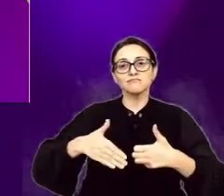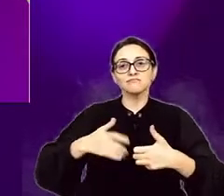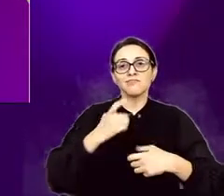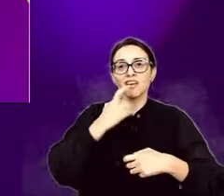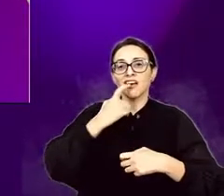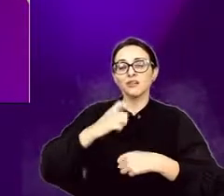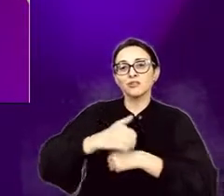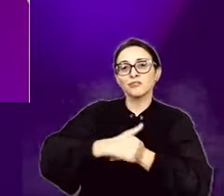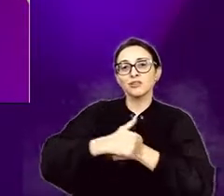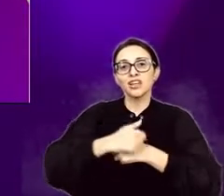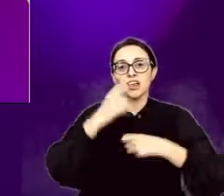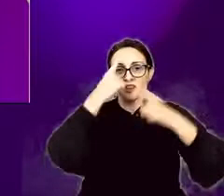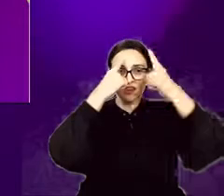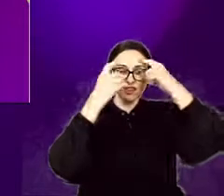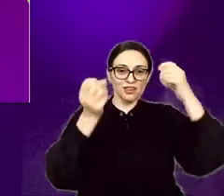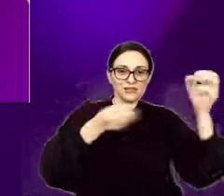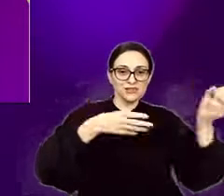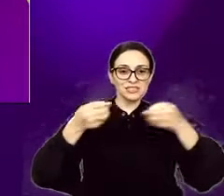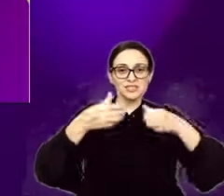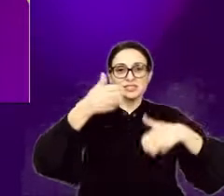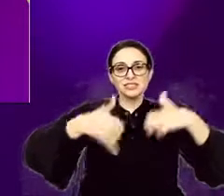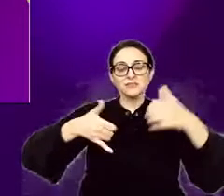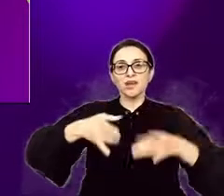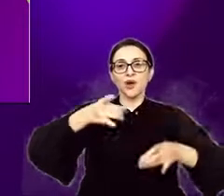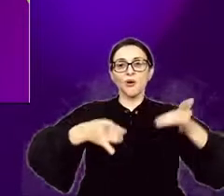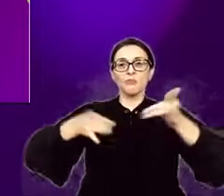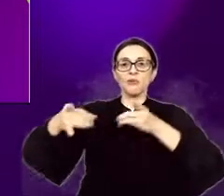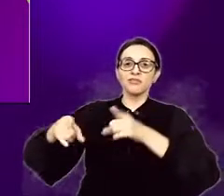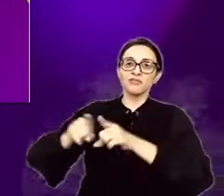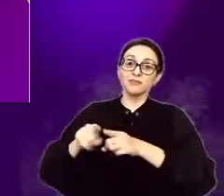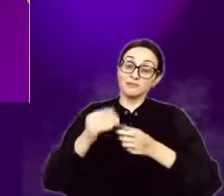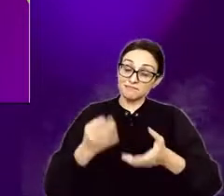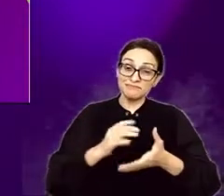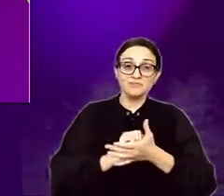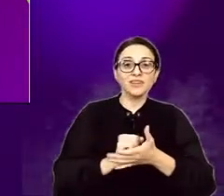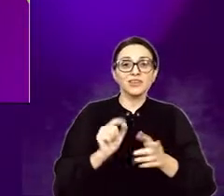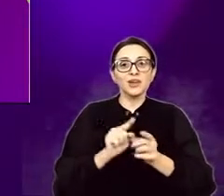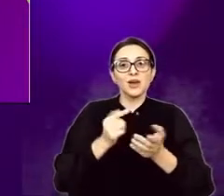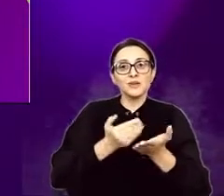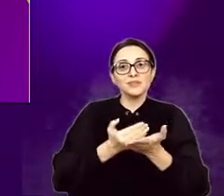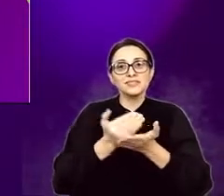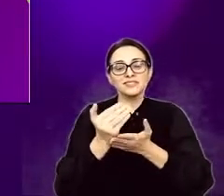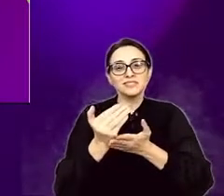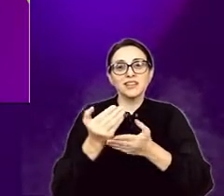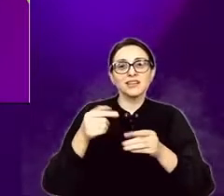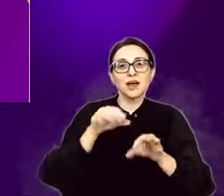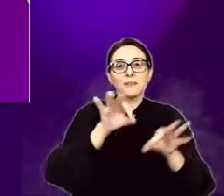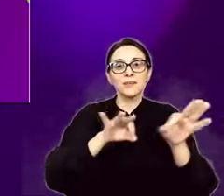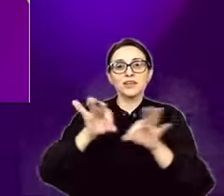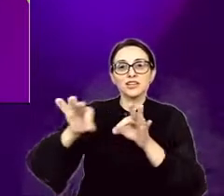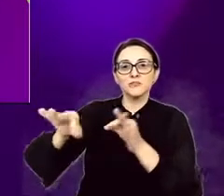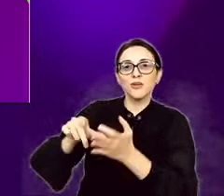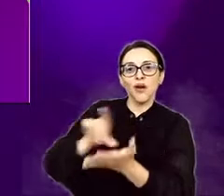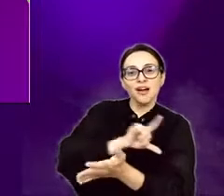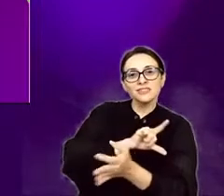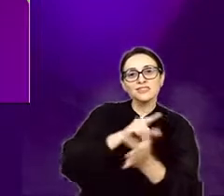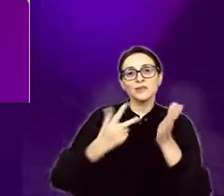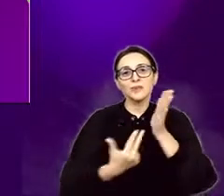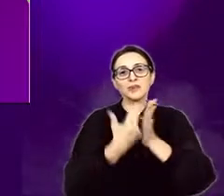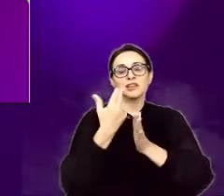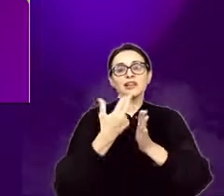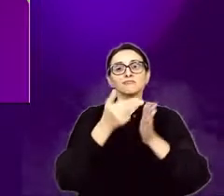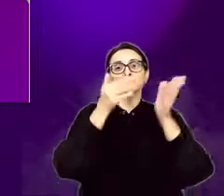de inovação, né? Então, a gente vai começar com robótica. E, para começar, a gente vai falar do planejamento pré-operatório, né? A gente tentou montar